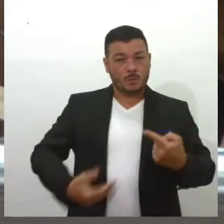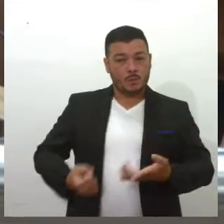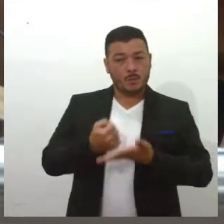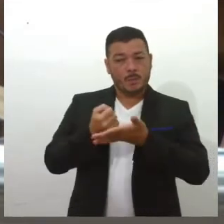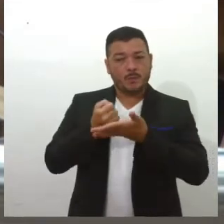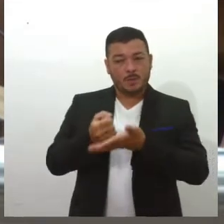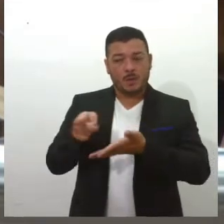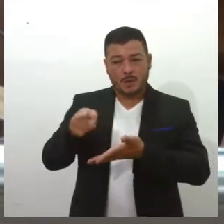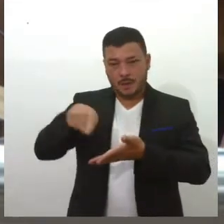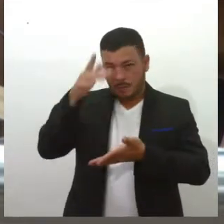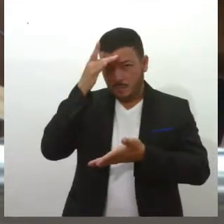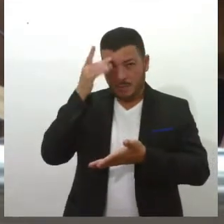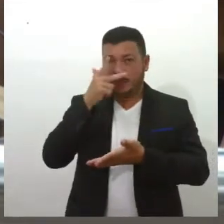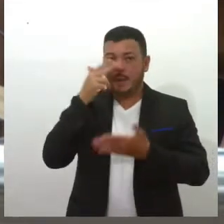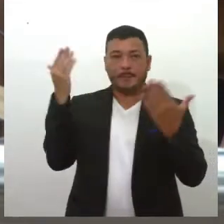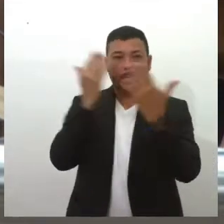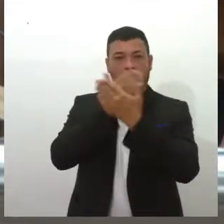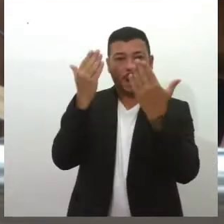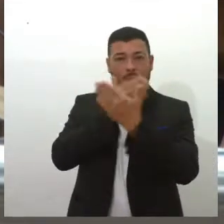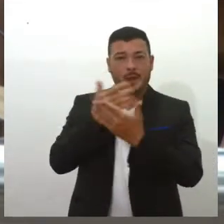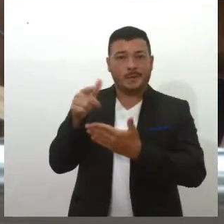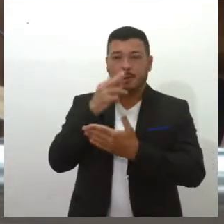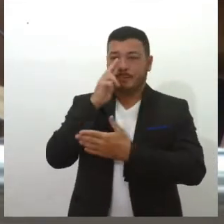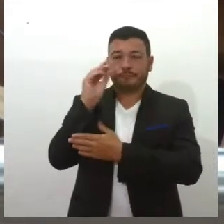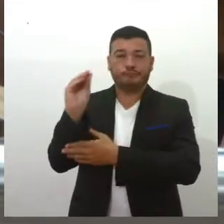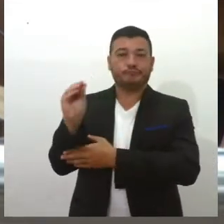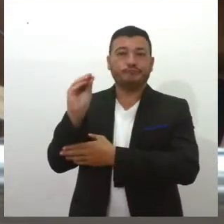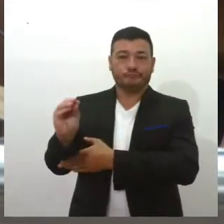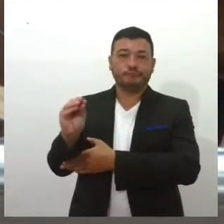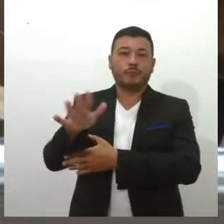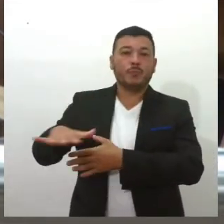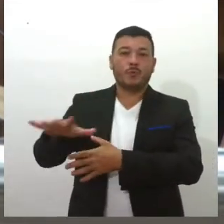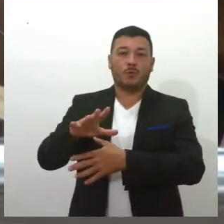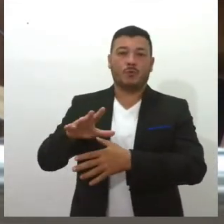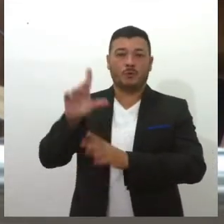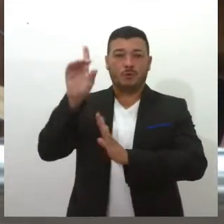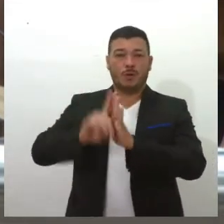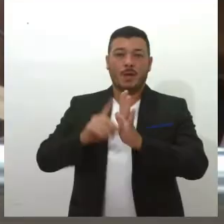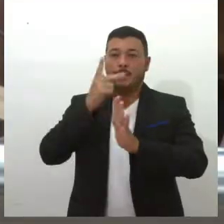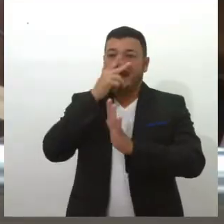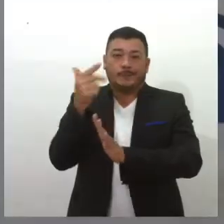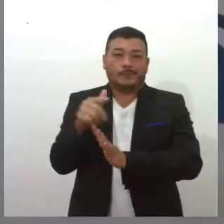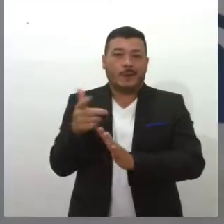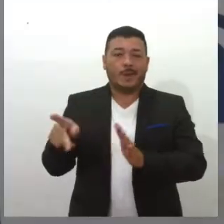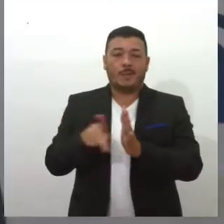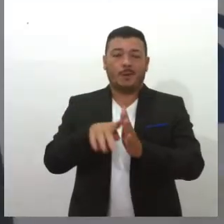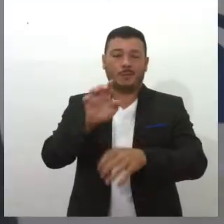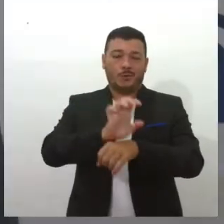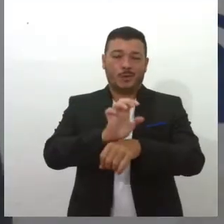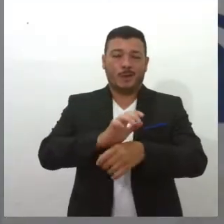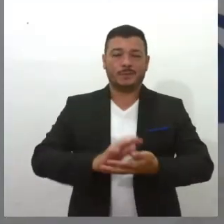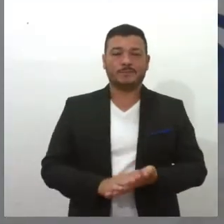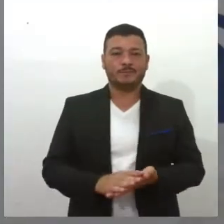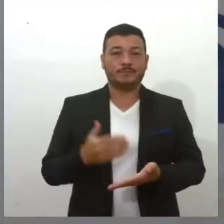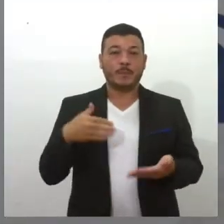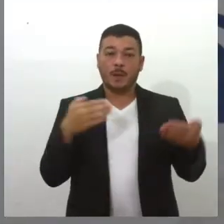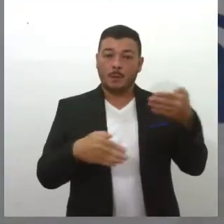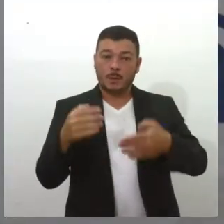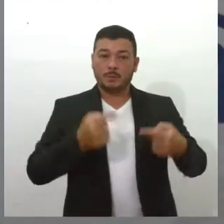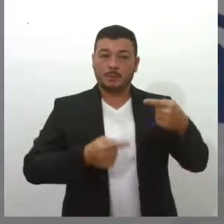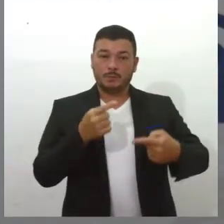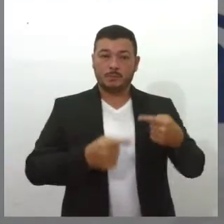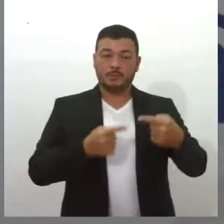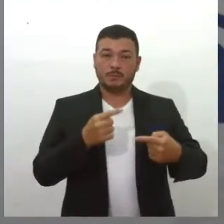vezes são invisibilizados e desconsiderados como sujeitos de direitos pelo poder público. Eu participei de uma mesa de debate na